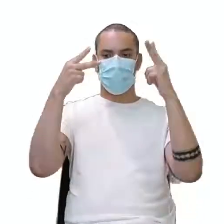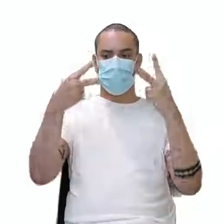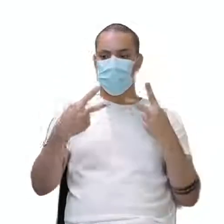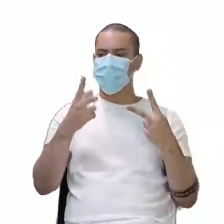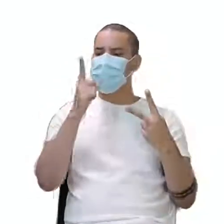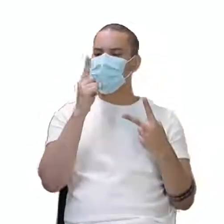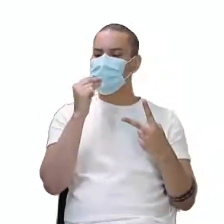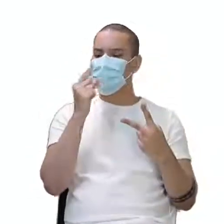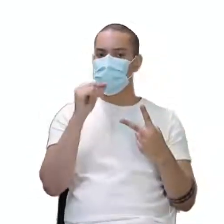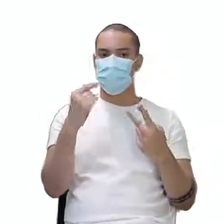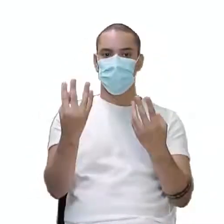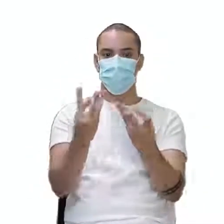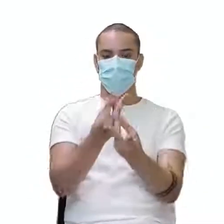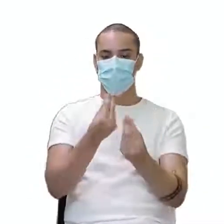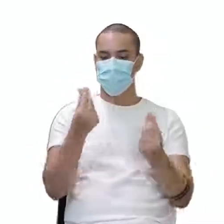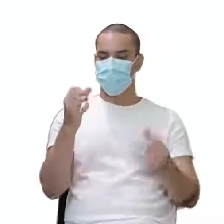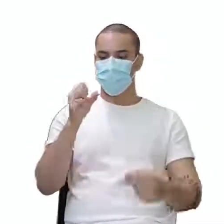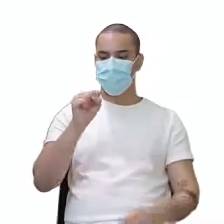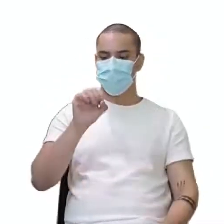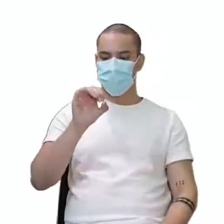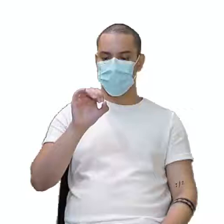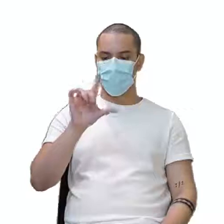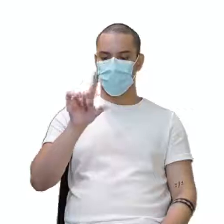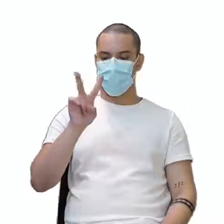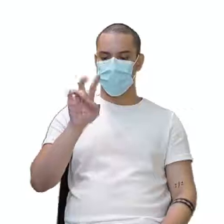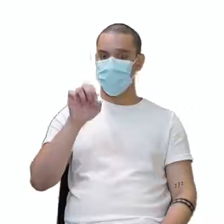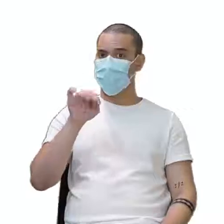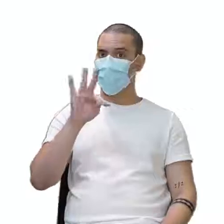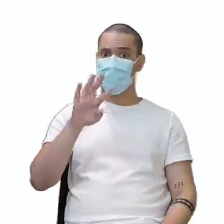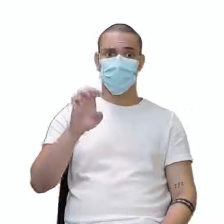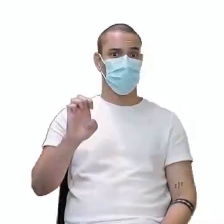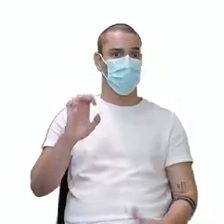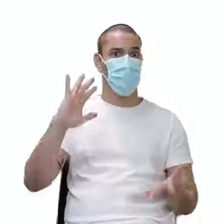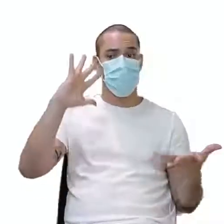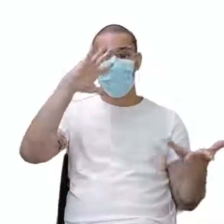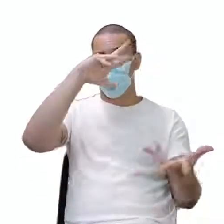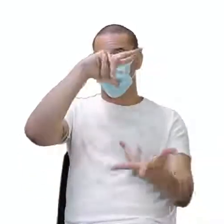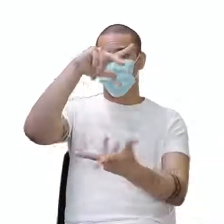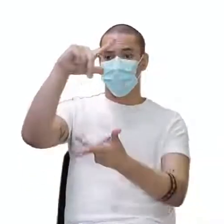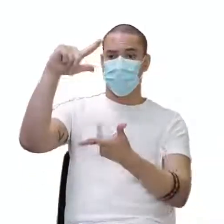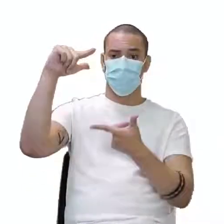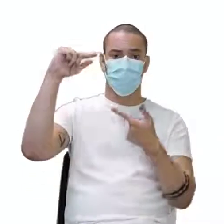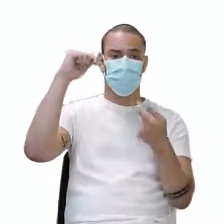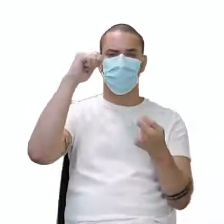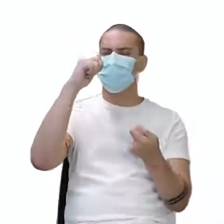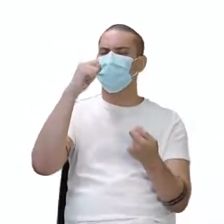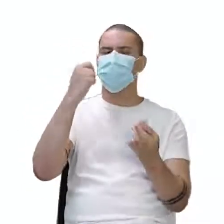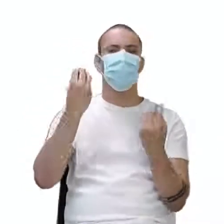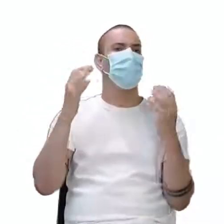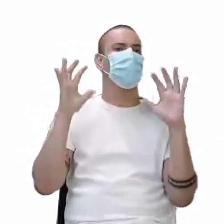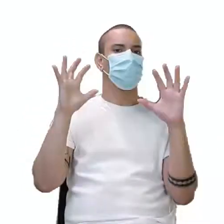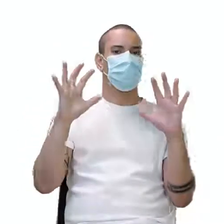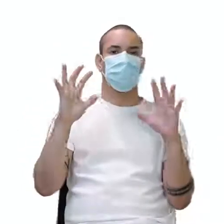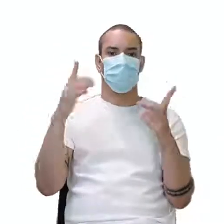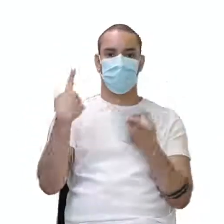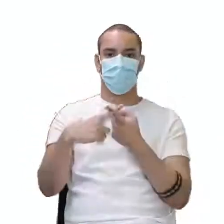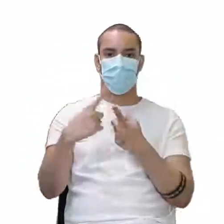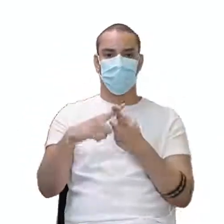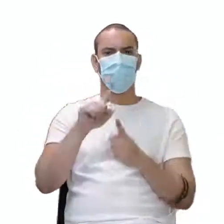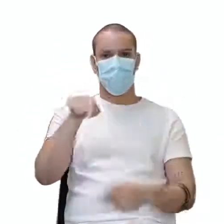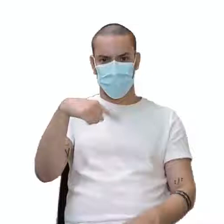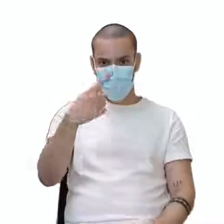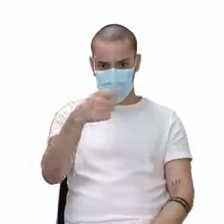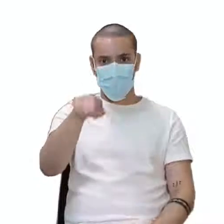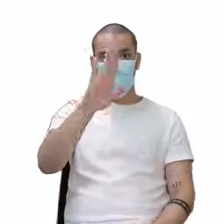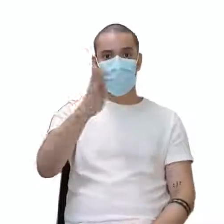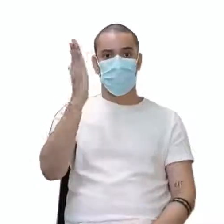um solvente mundial. Como assim um solvente? A estrutura, você já estudou